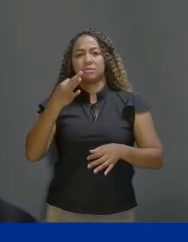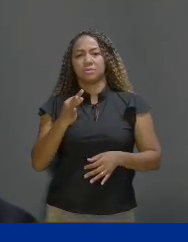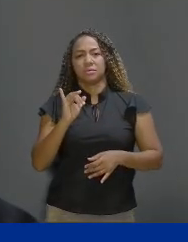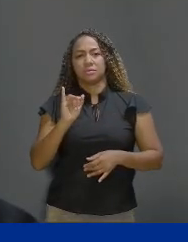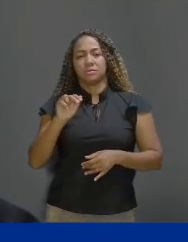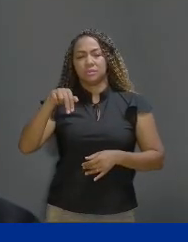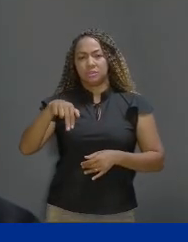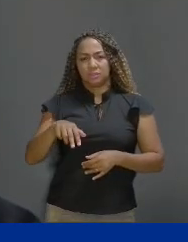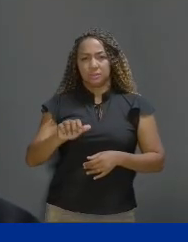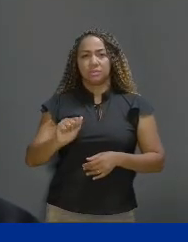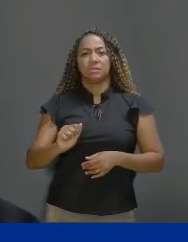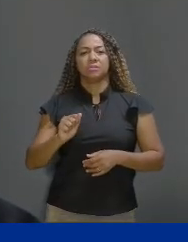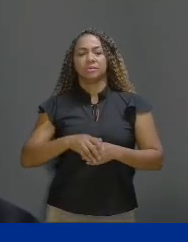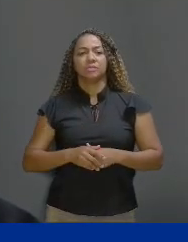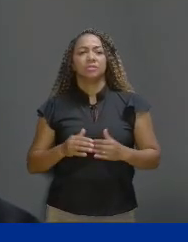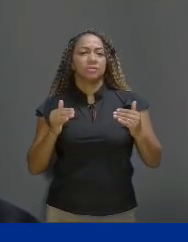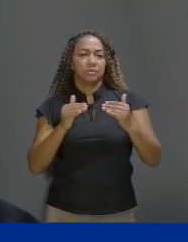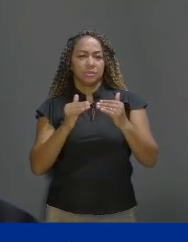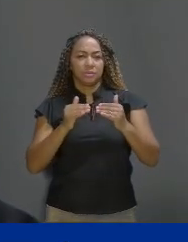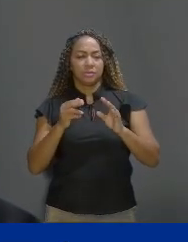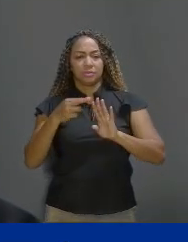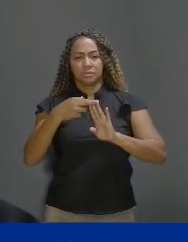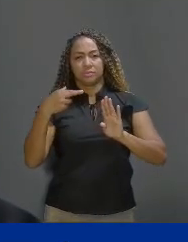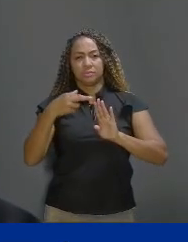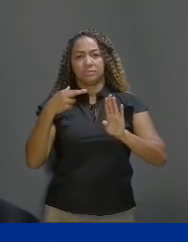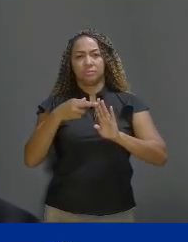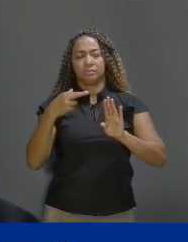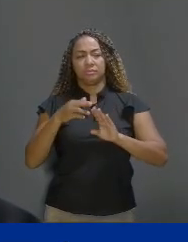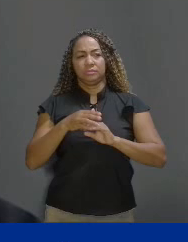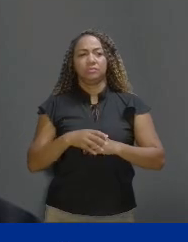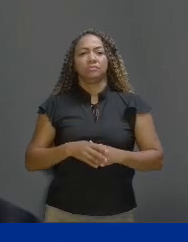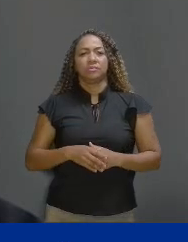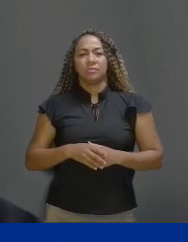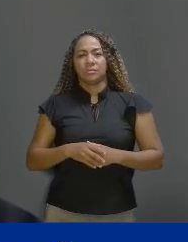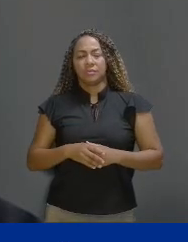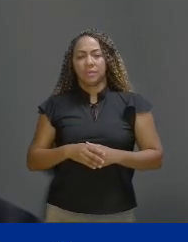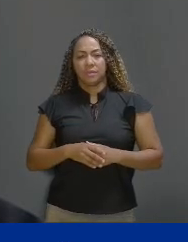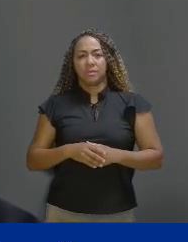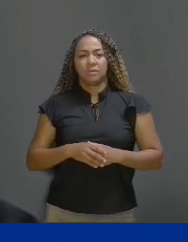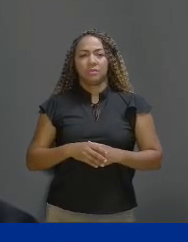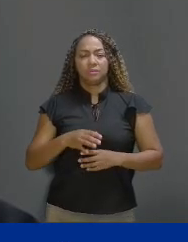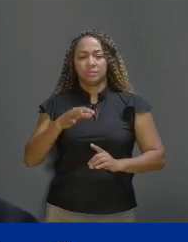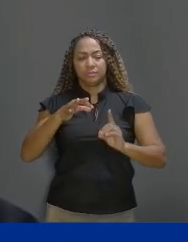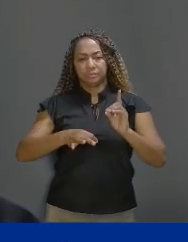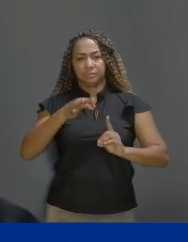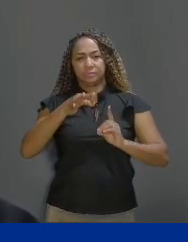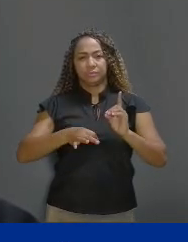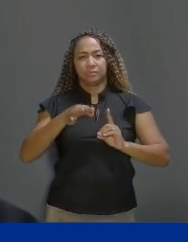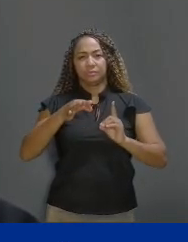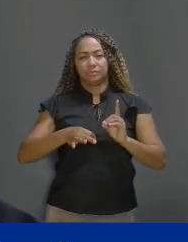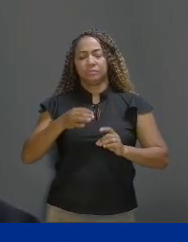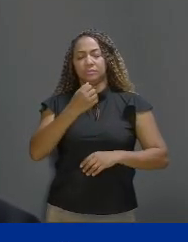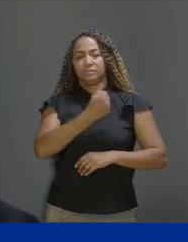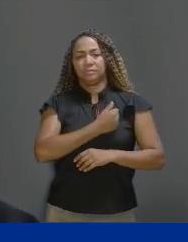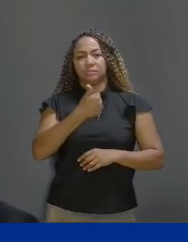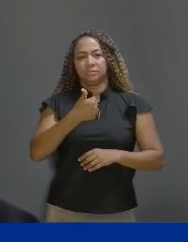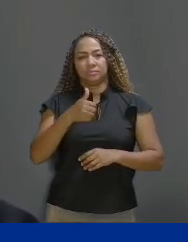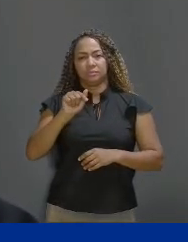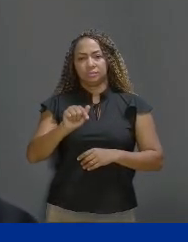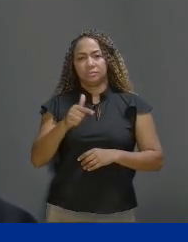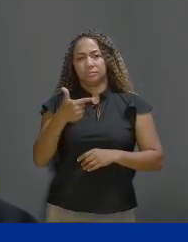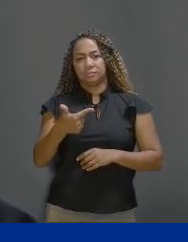Santos Souza, conforme resolução do Tribunal de Justiça do Estado do Amapá, número 1729,